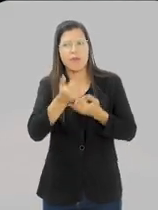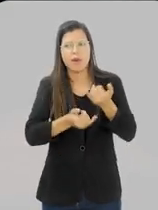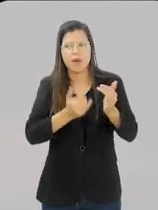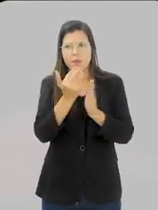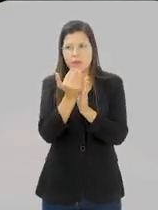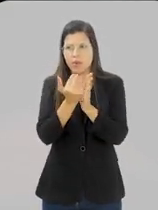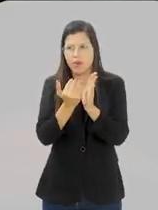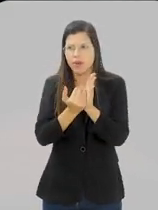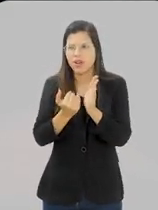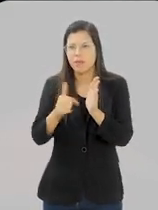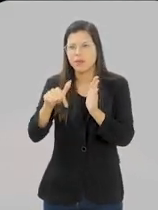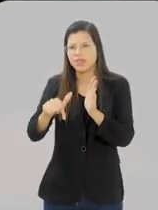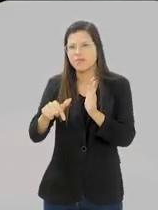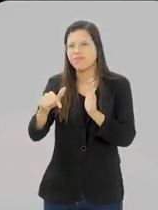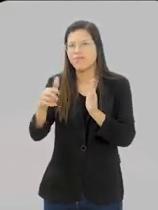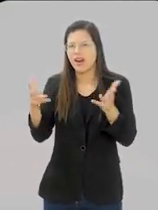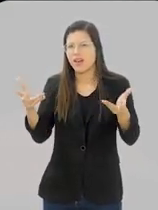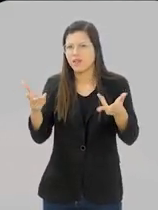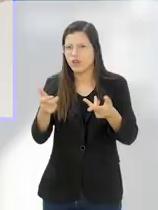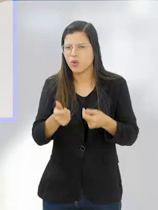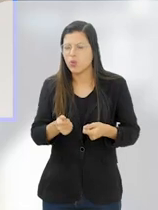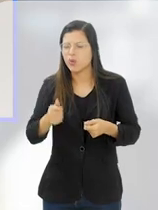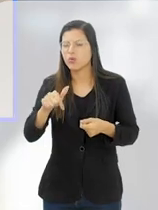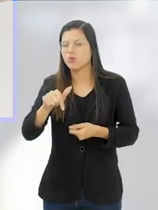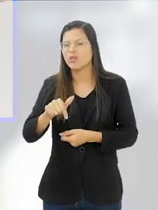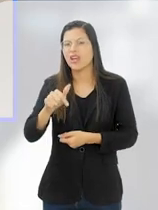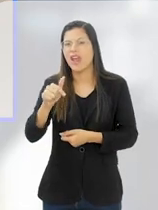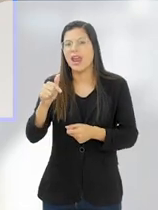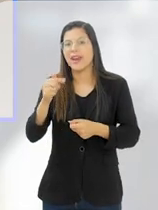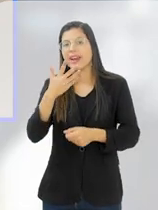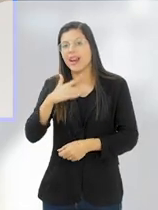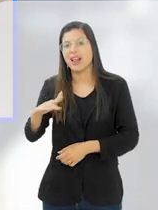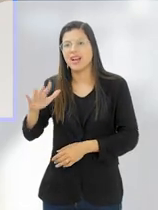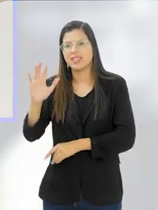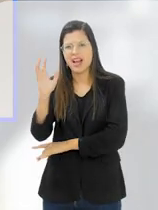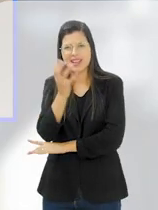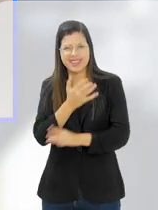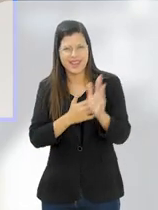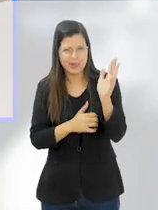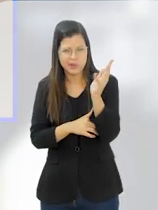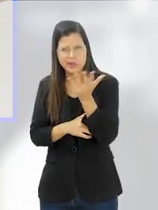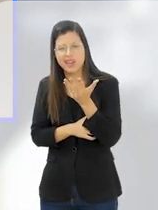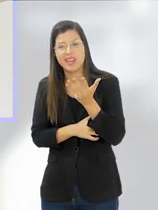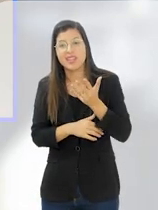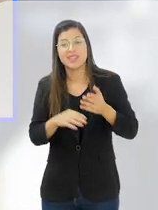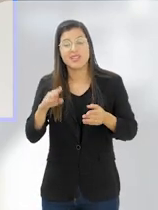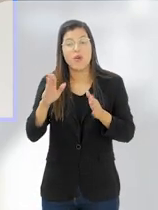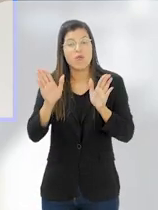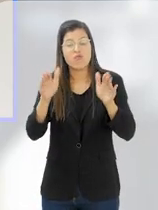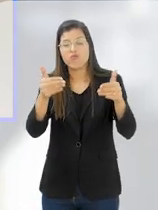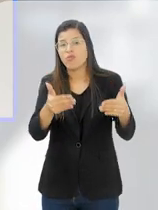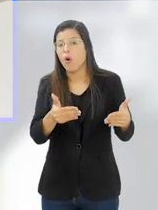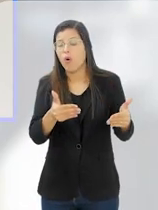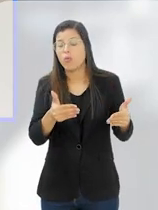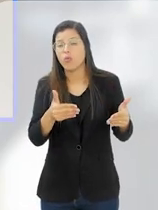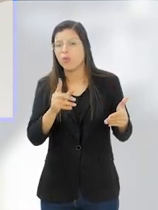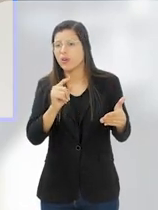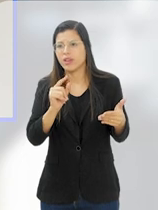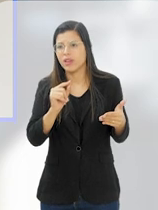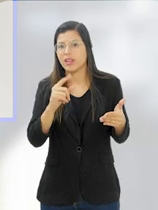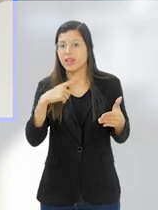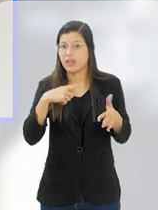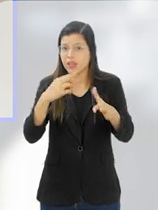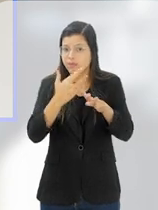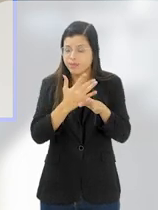programa maravilhoso chamado Criança Natureza, que eu sou parceiro também, que dá muita ênfase à necessidade da gente